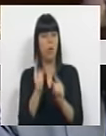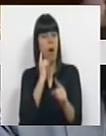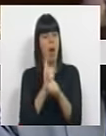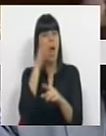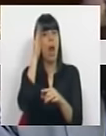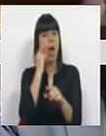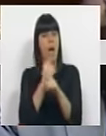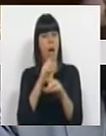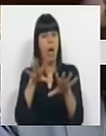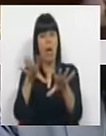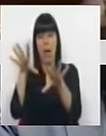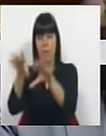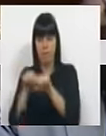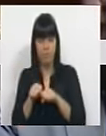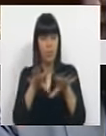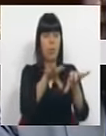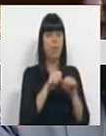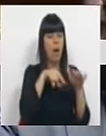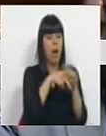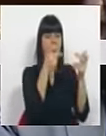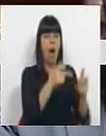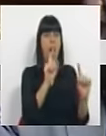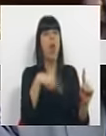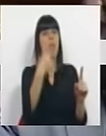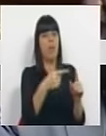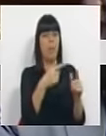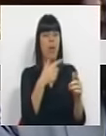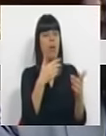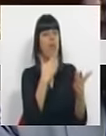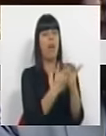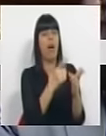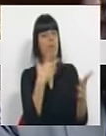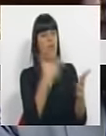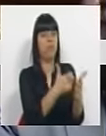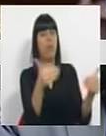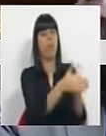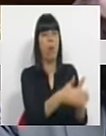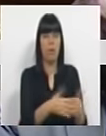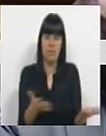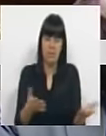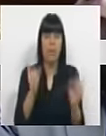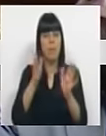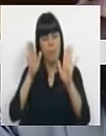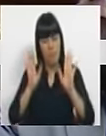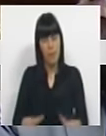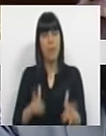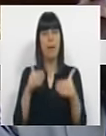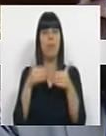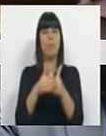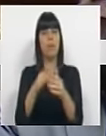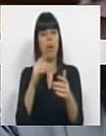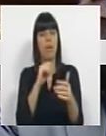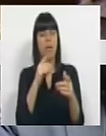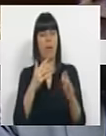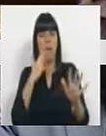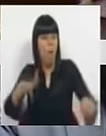manutenção dos animais capturados, com consequente abate e incineração. Impõe-se travar o brutal procedimento de